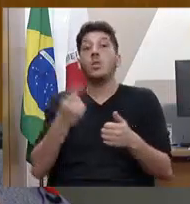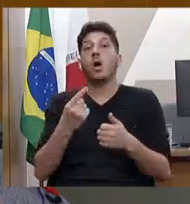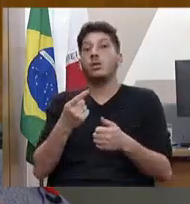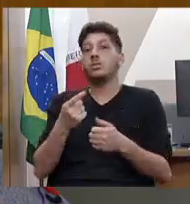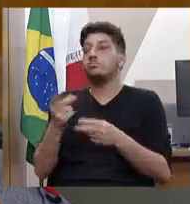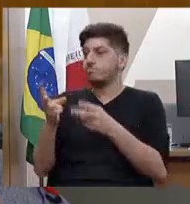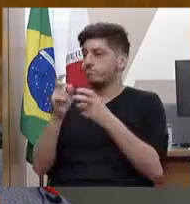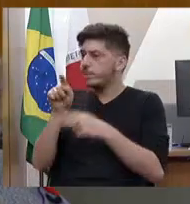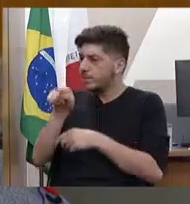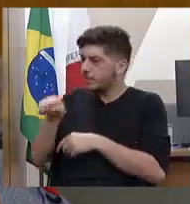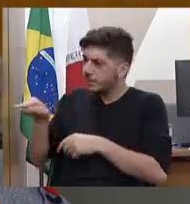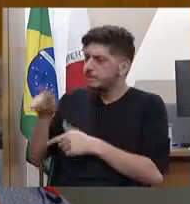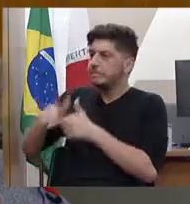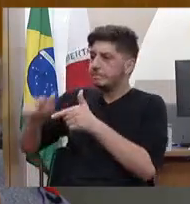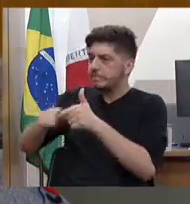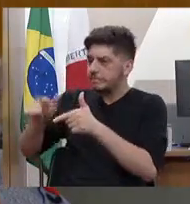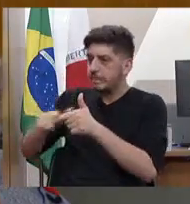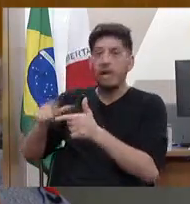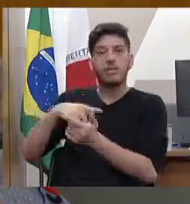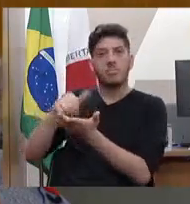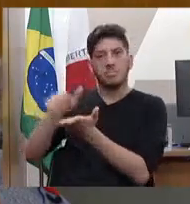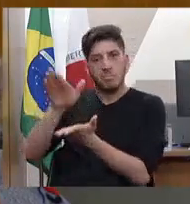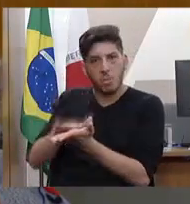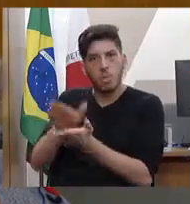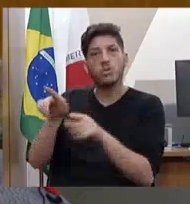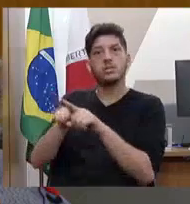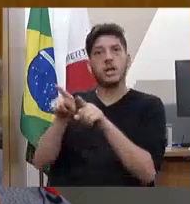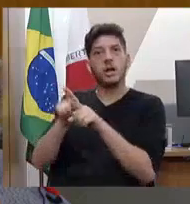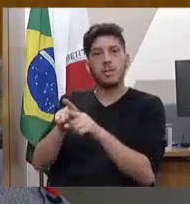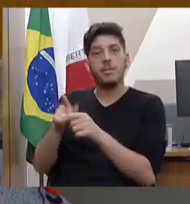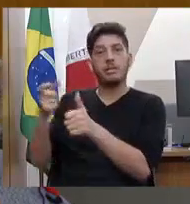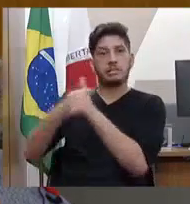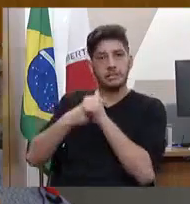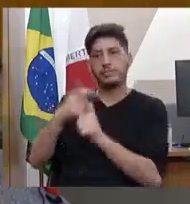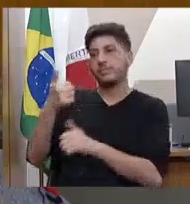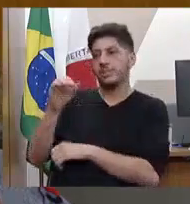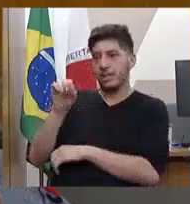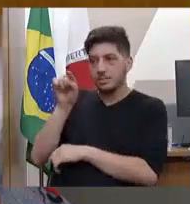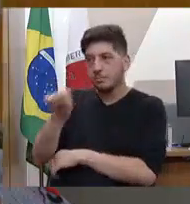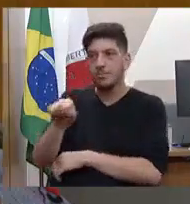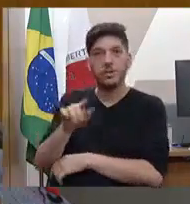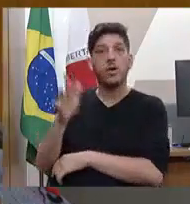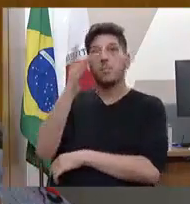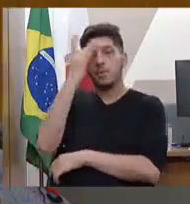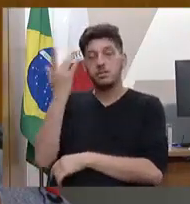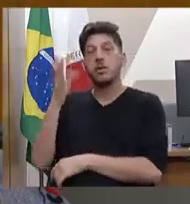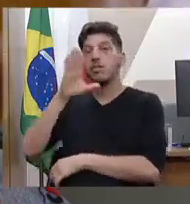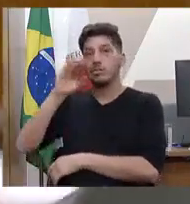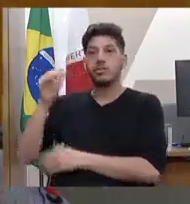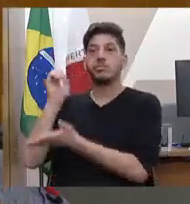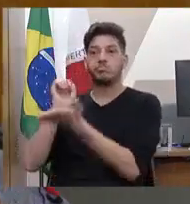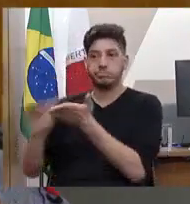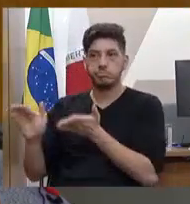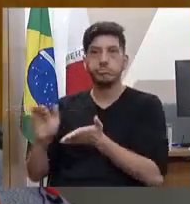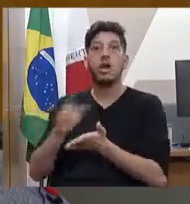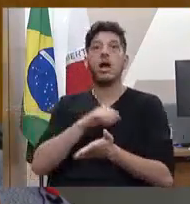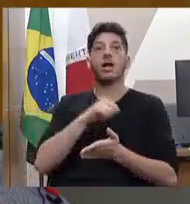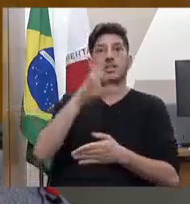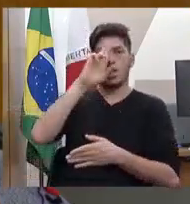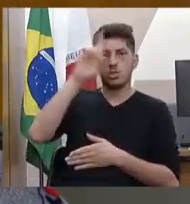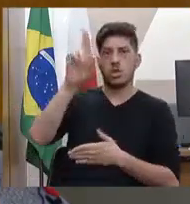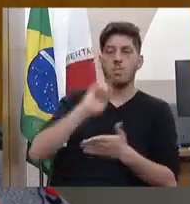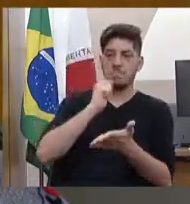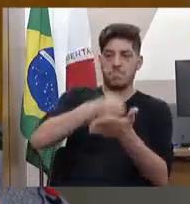escravizar trabalhador e receber multa e condenação de 10 mil o trabalhador perder a perna e o patrão ter receber contratação de 5.000 então